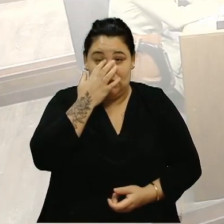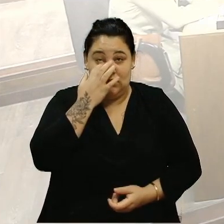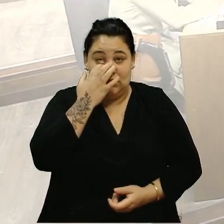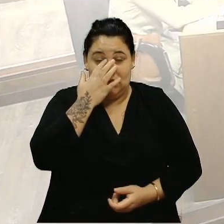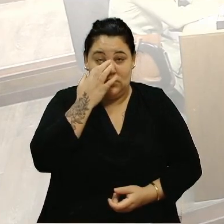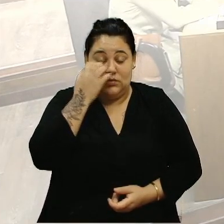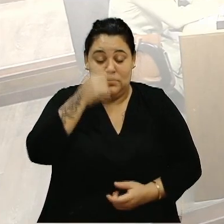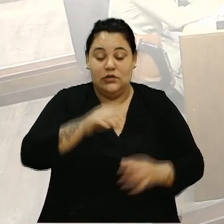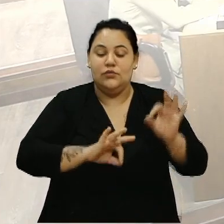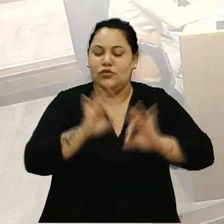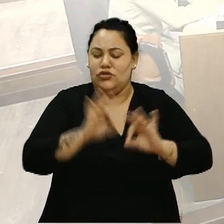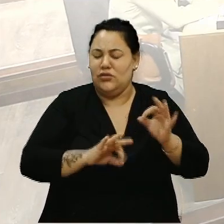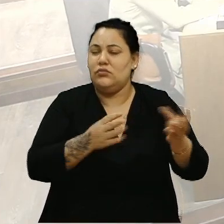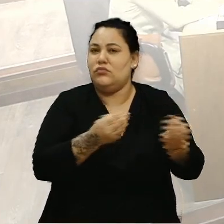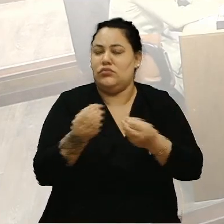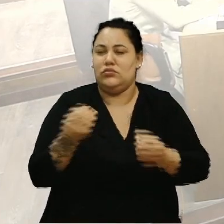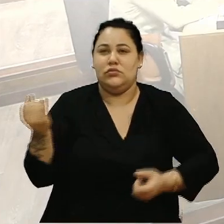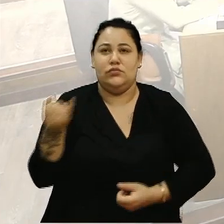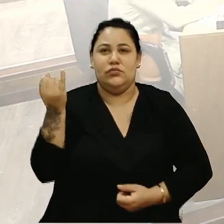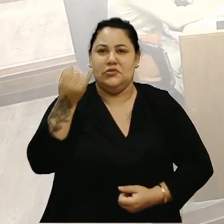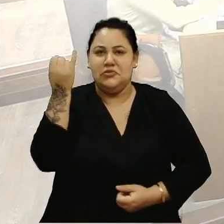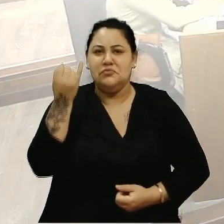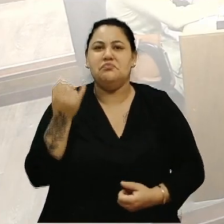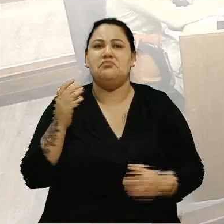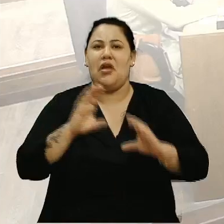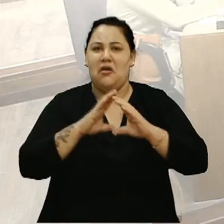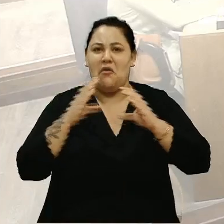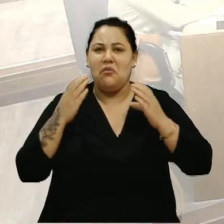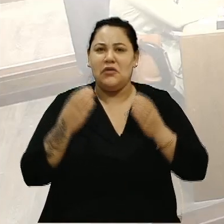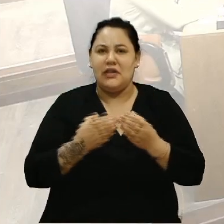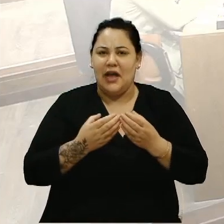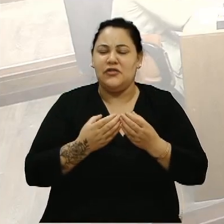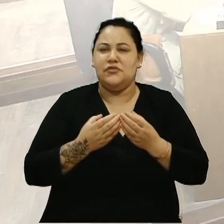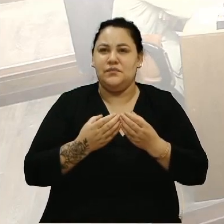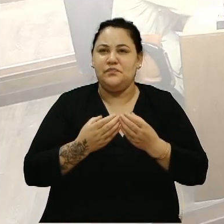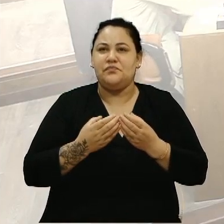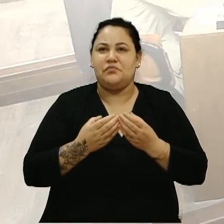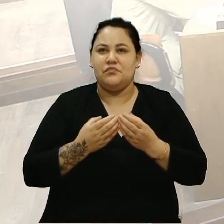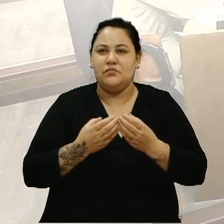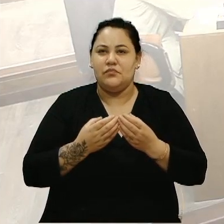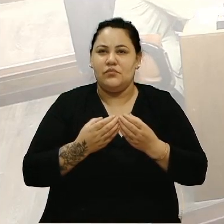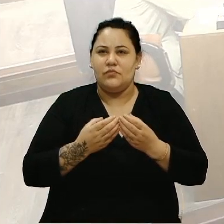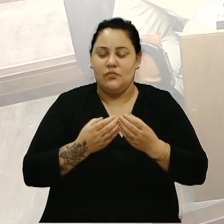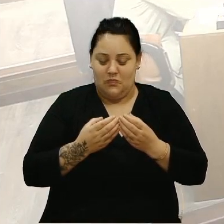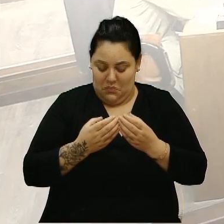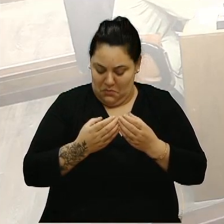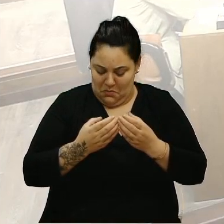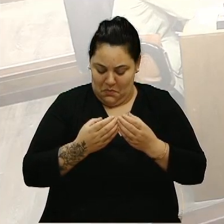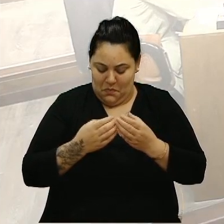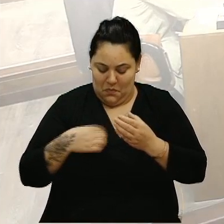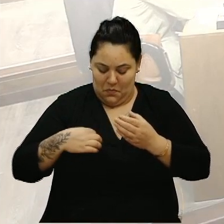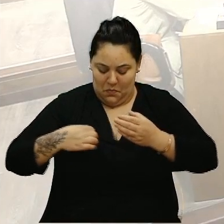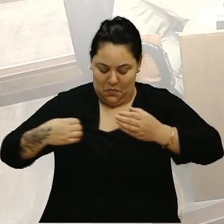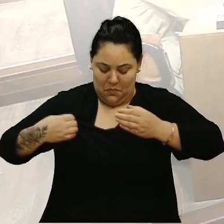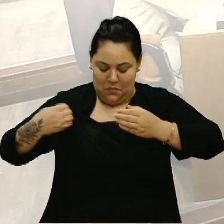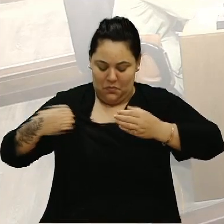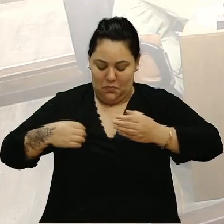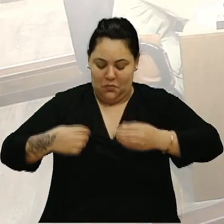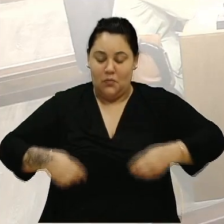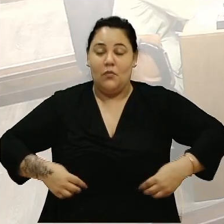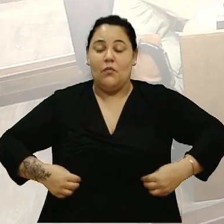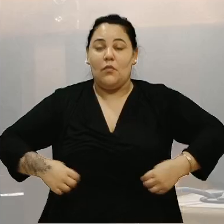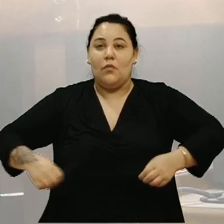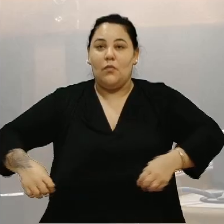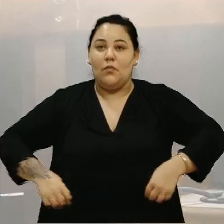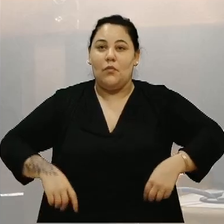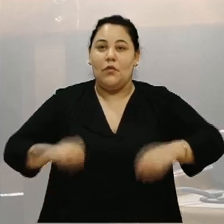importante, onde a comunidade inserido no colégio, né, onde os empresários também podem adotar